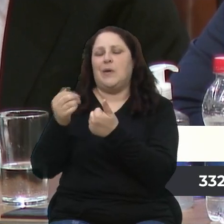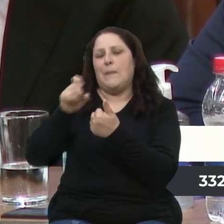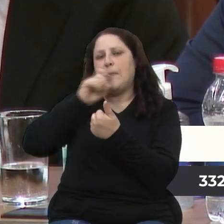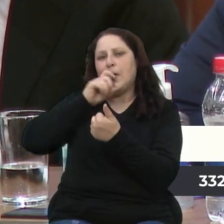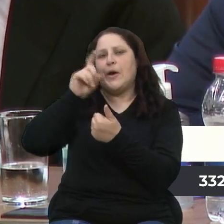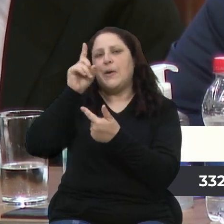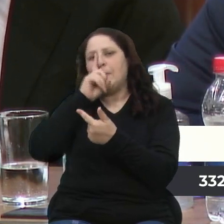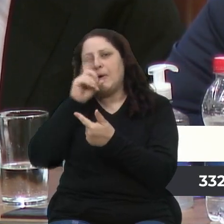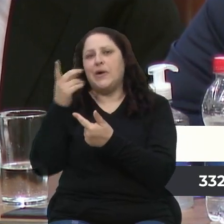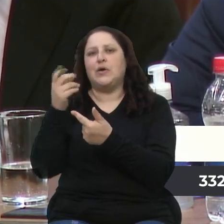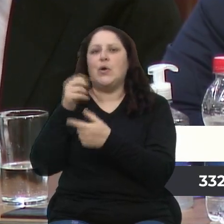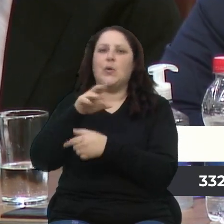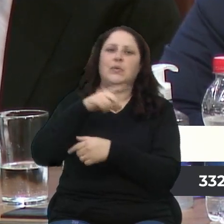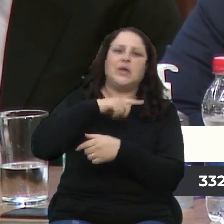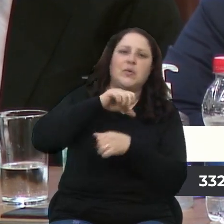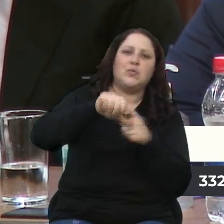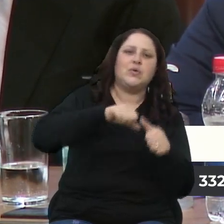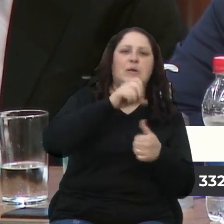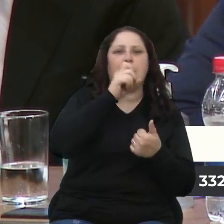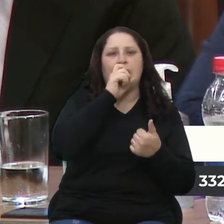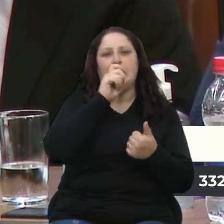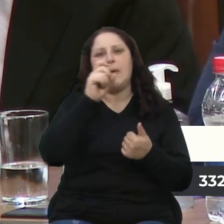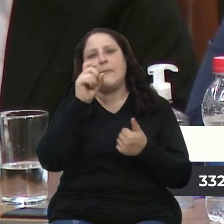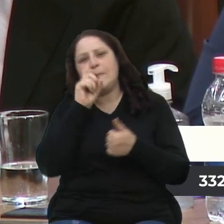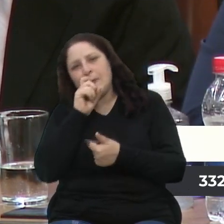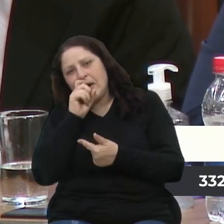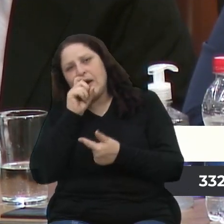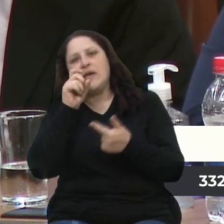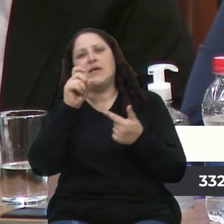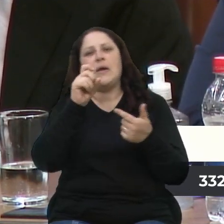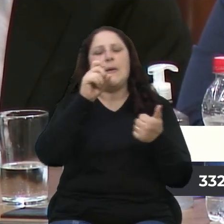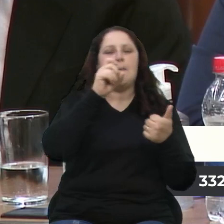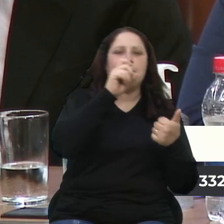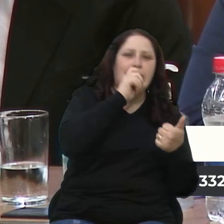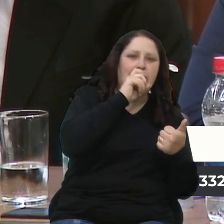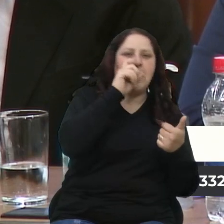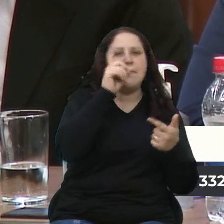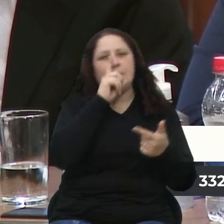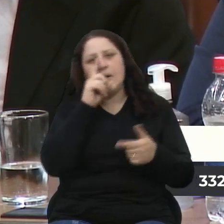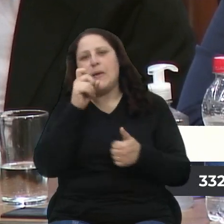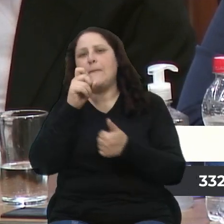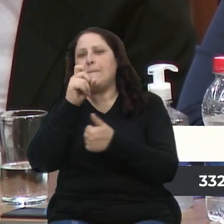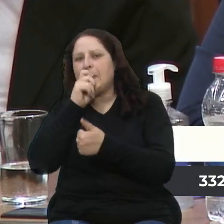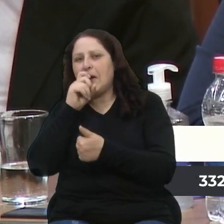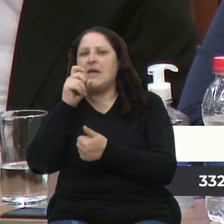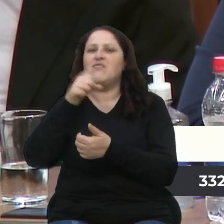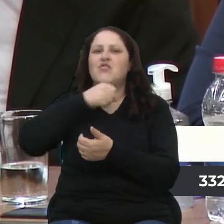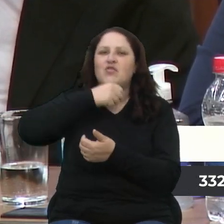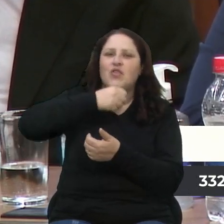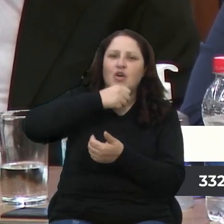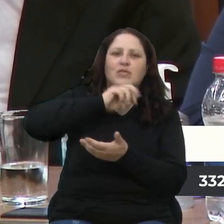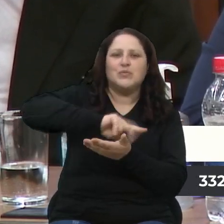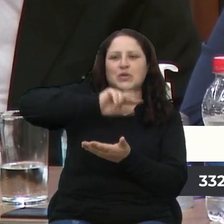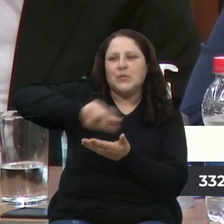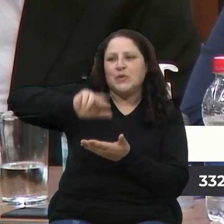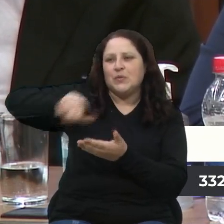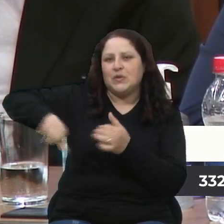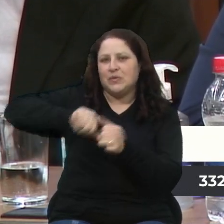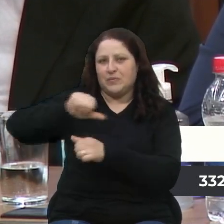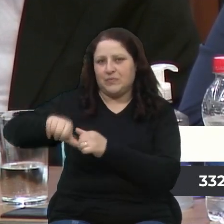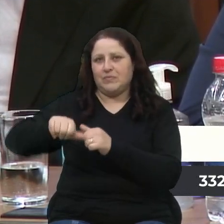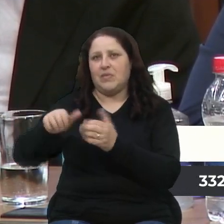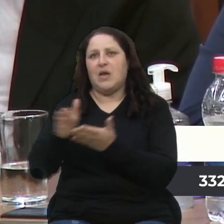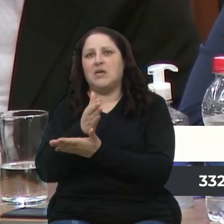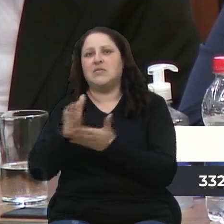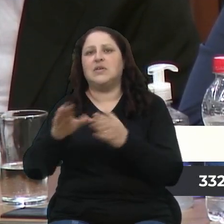mãe, mãe, pai, vô, enfim, tem mudado muito, vereador. Mas já são 10 horas. Tem crianças